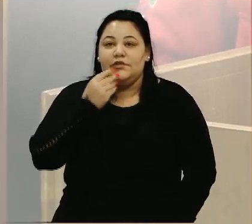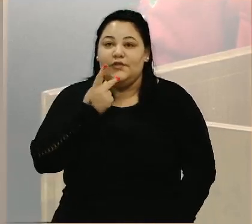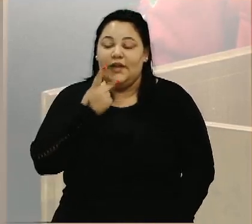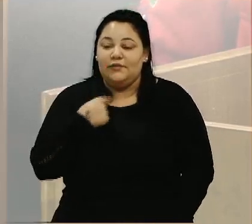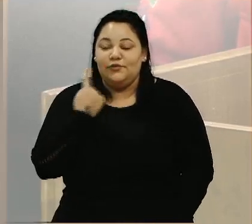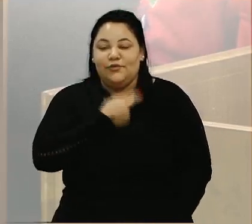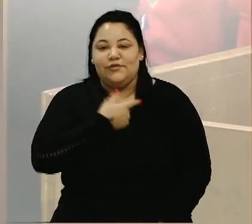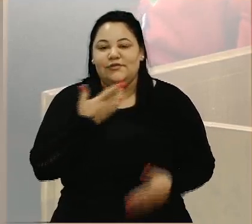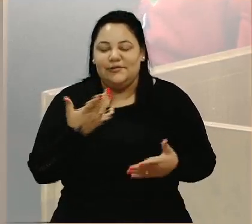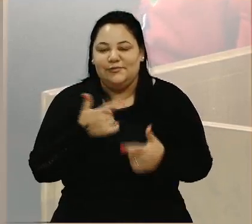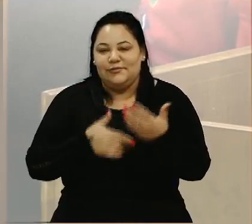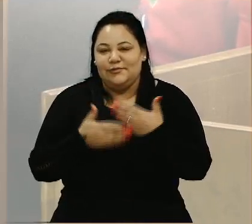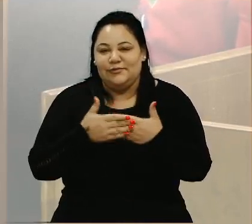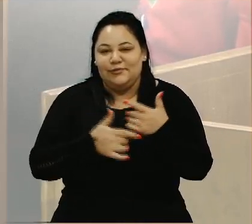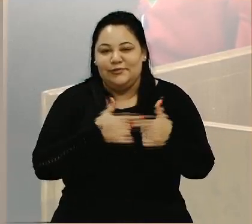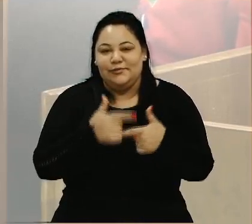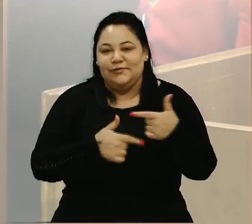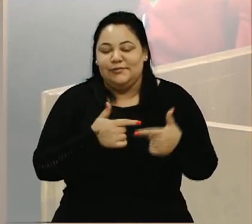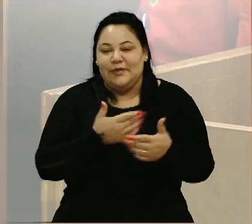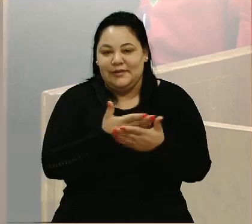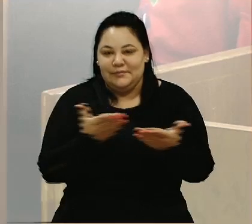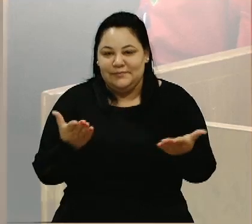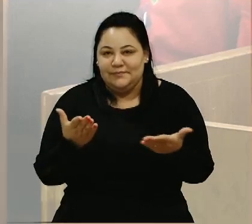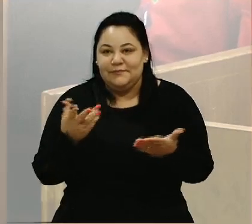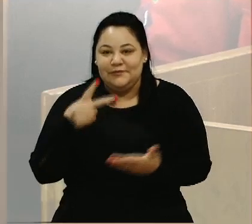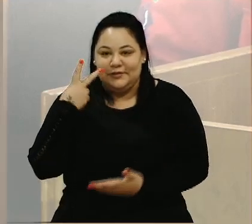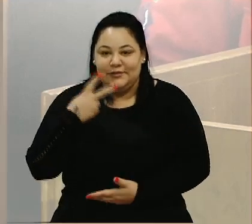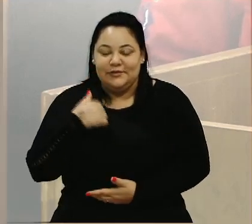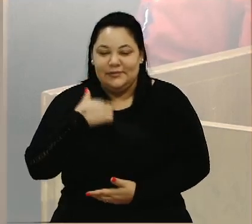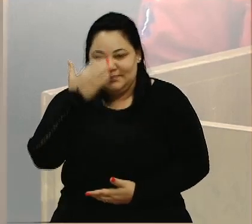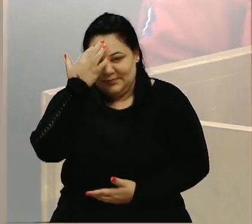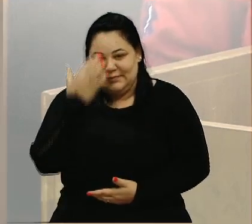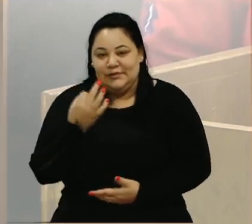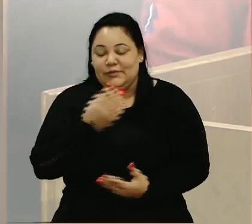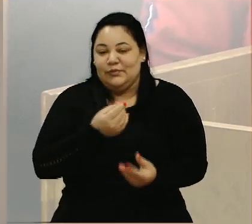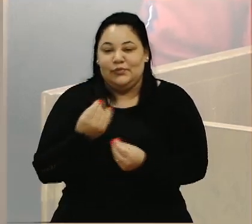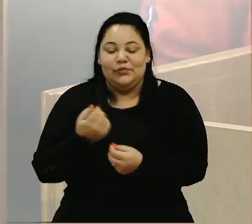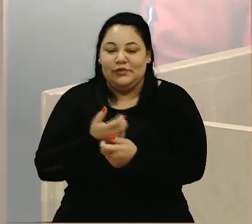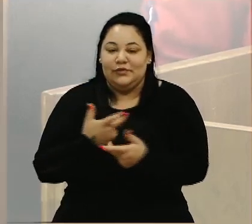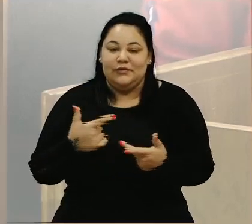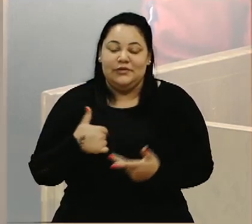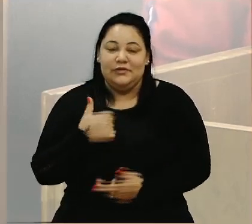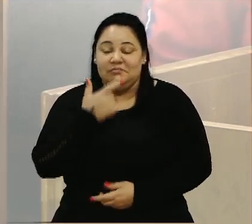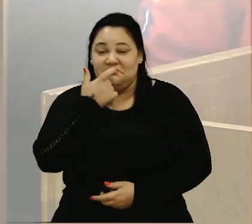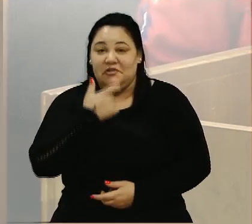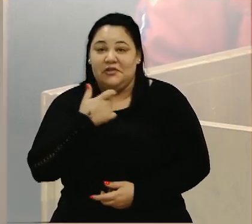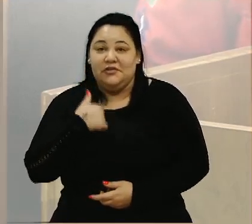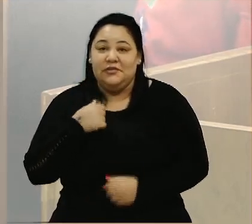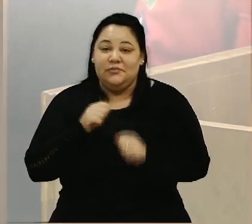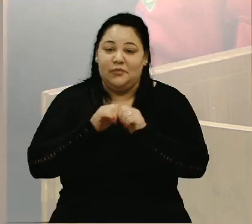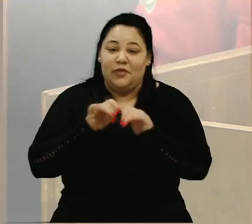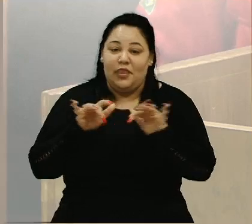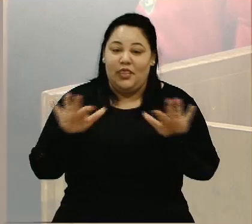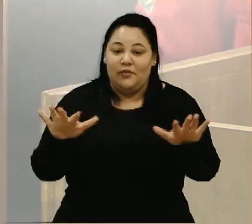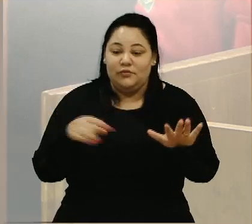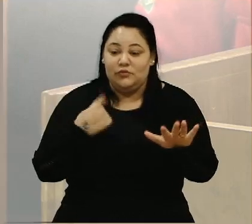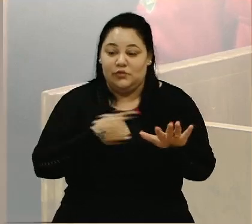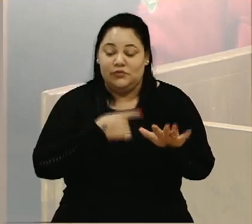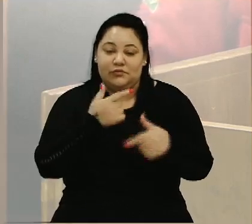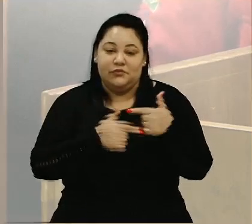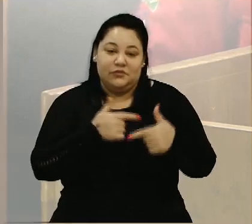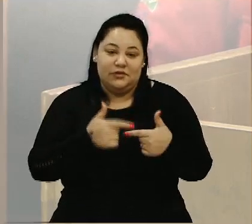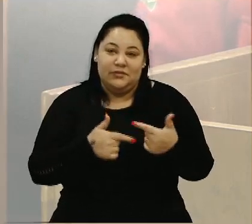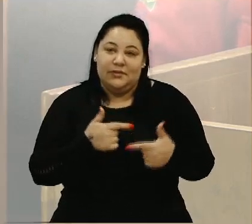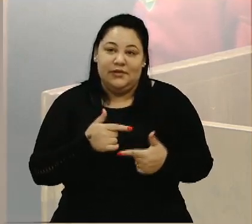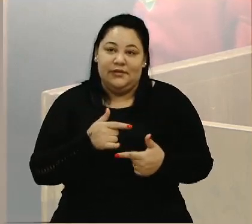nobres vereadores, vereadoras, então entendo que muitas coisas, talvez que saiu, que repercutiu sobre nós, a grande maioria